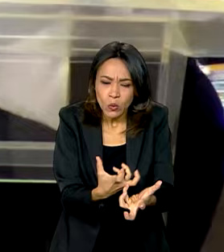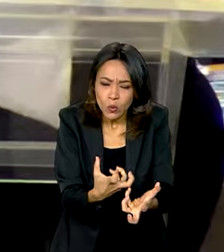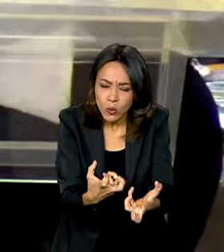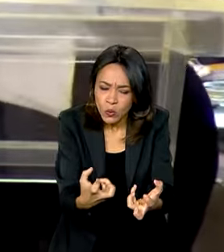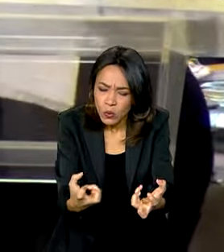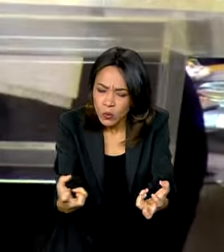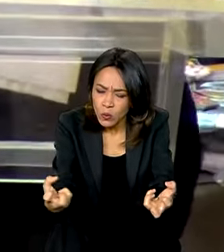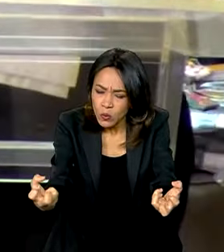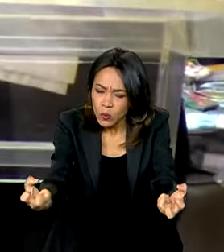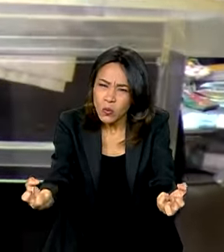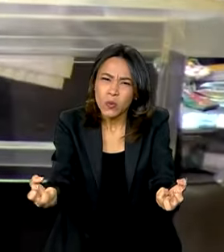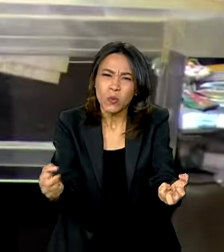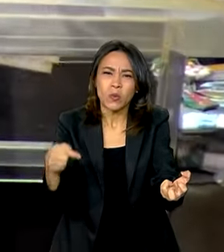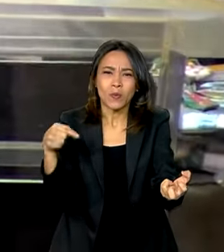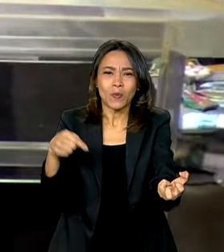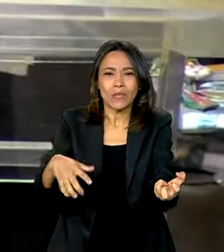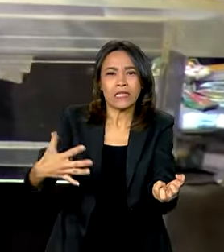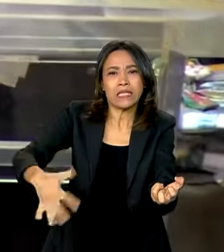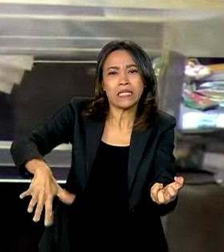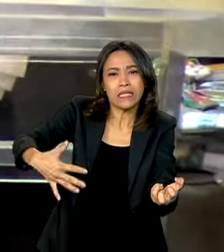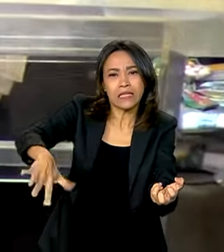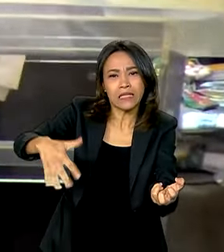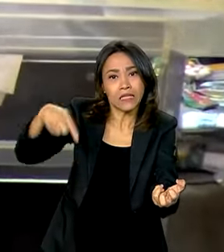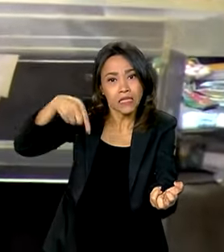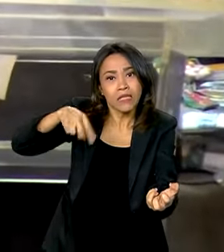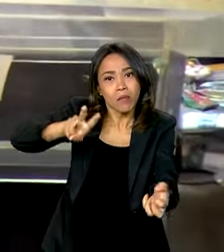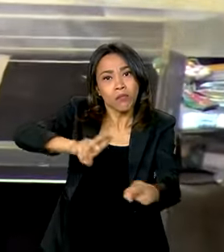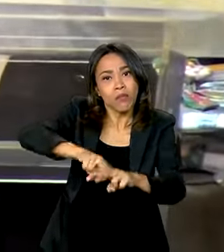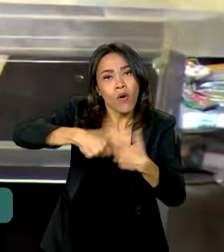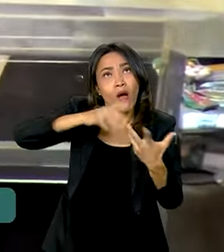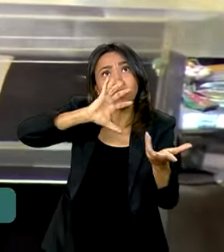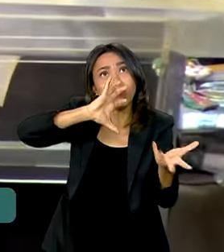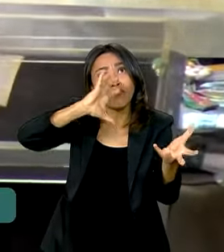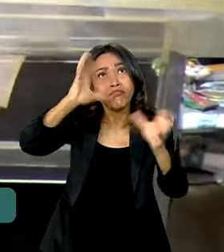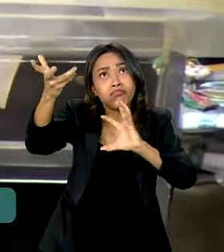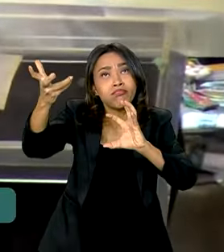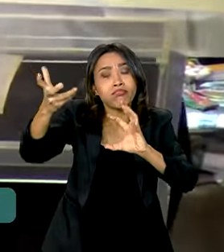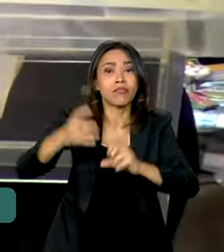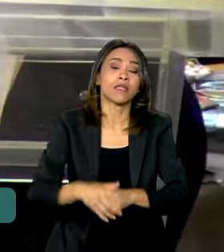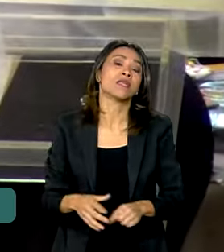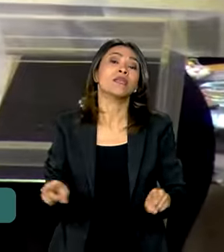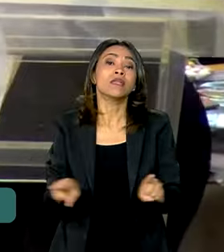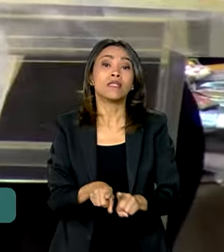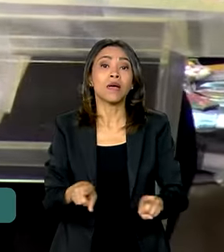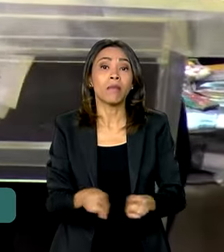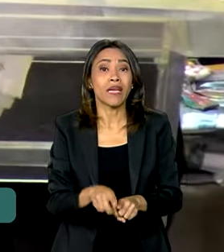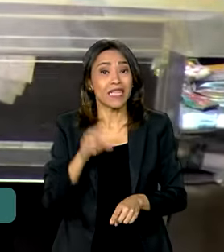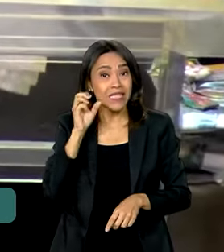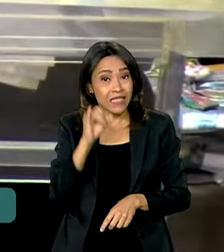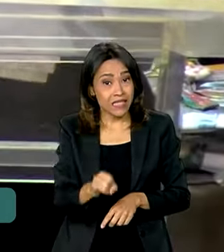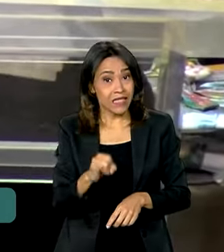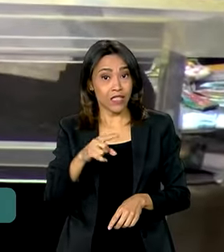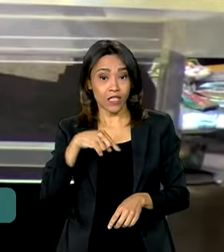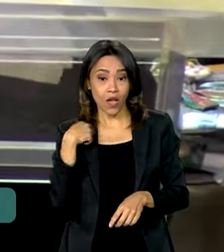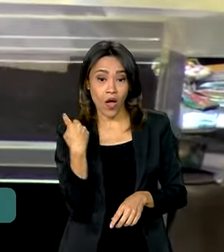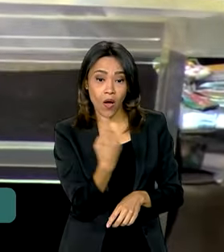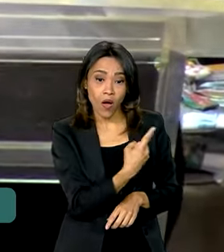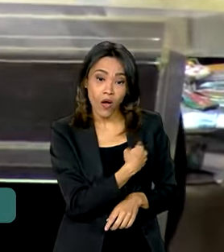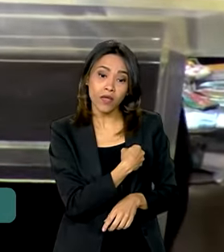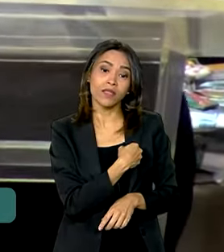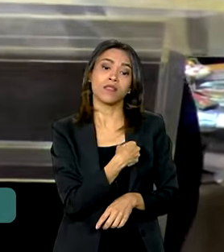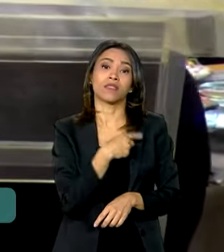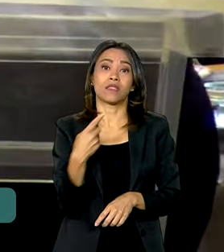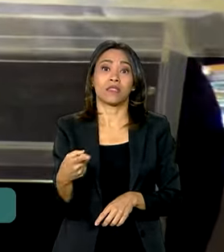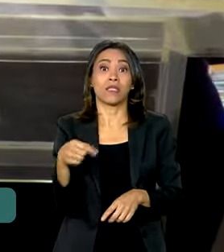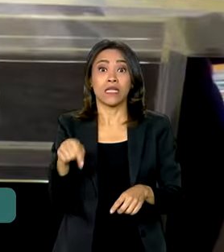ficando áridas. Isso é mudança do clima. E mais ainda, se a gente